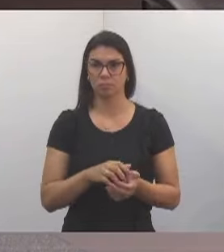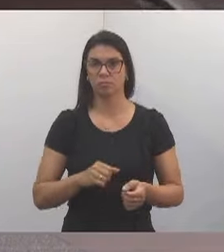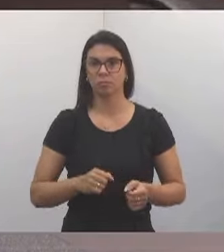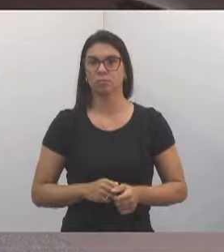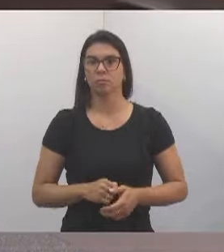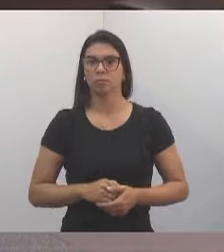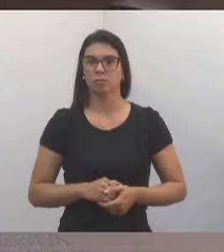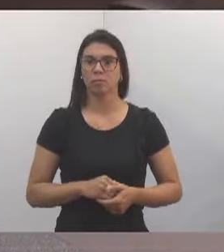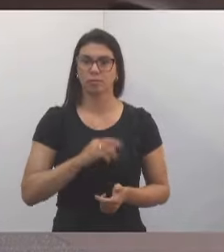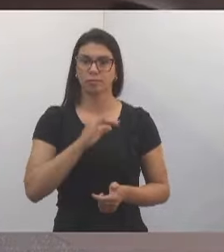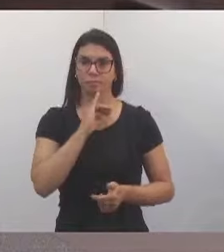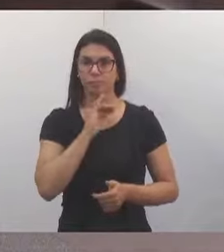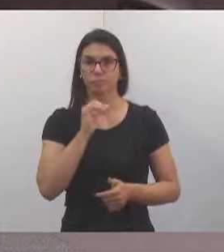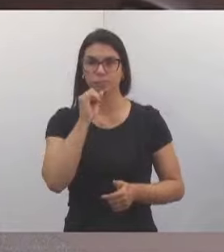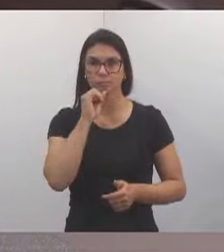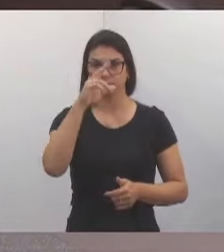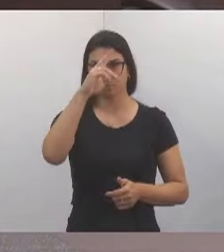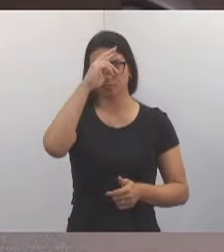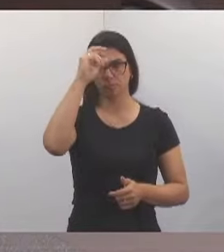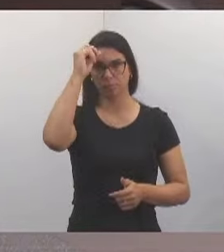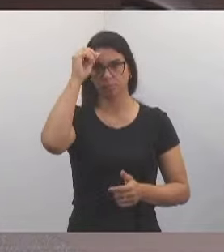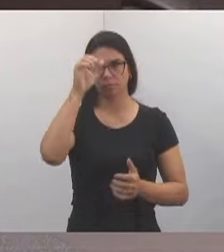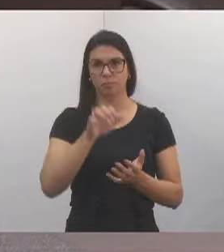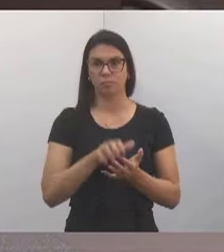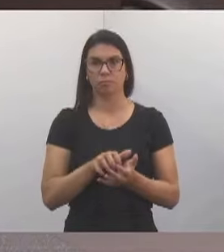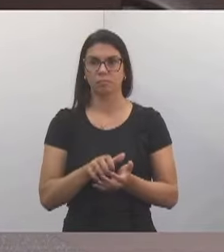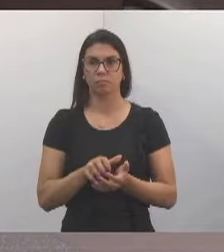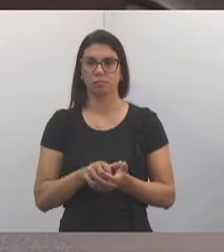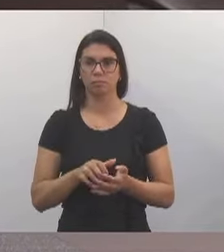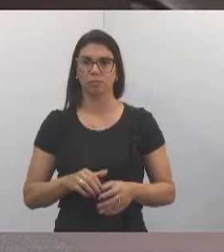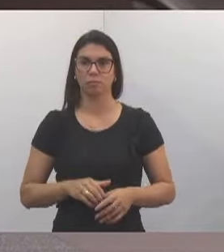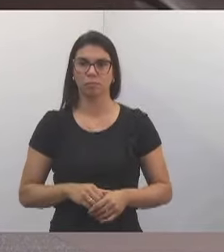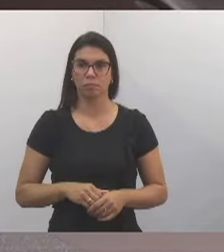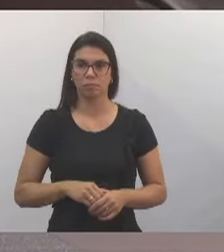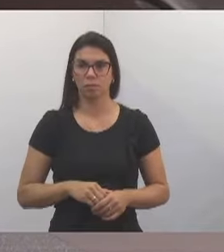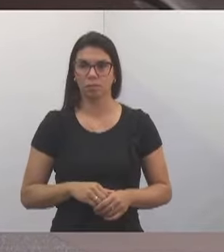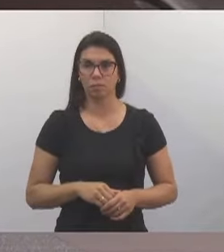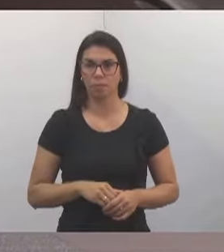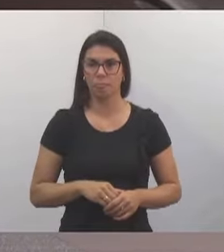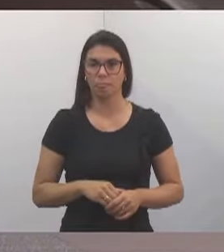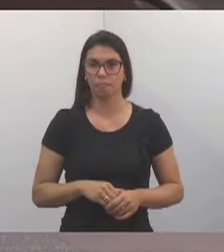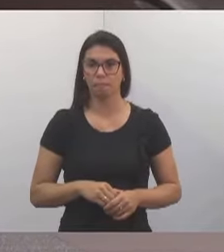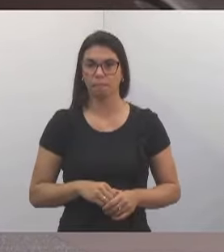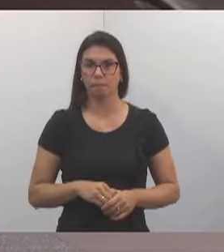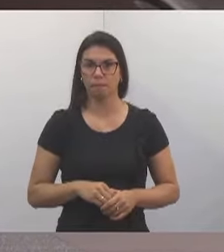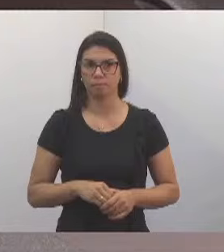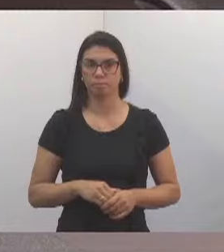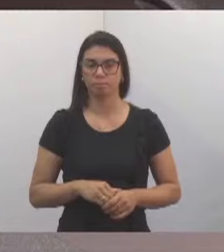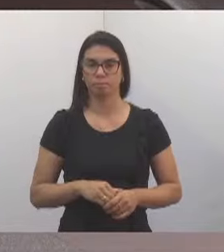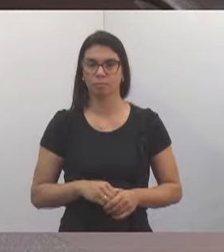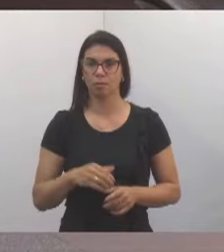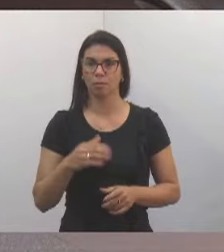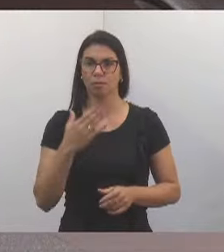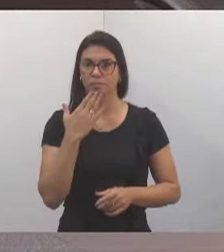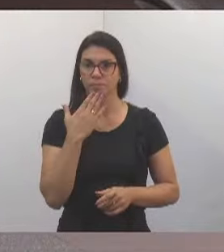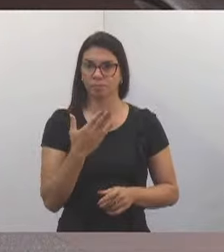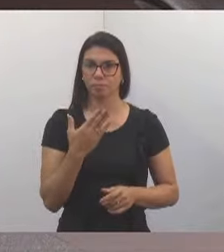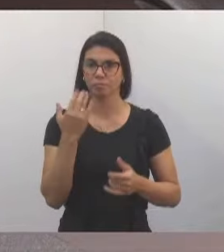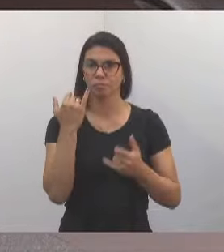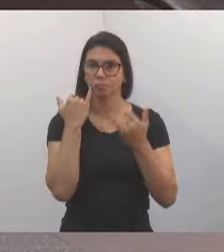Respeitosamente, Zair José de Santana, Prefeito Municipal de Jacareí. Ao gabinete do prefeito, em resposta ao pedido de